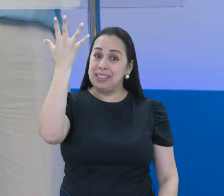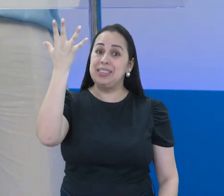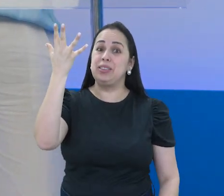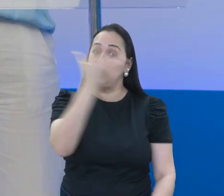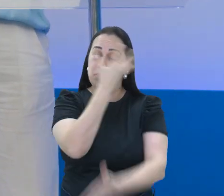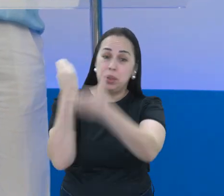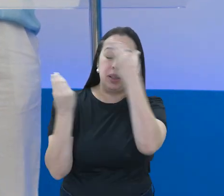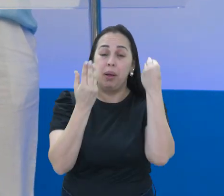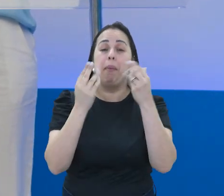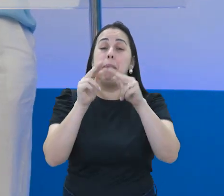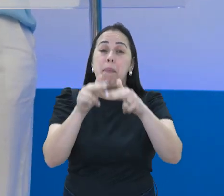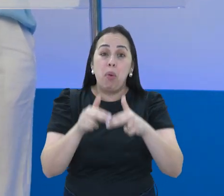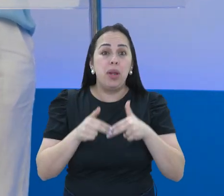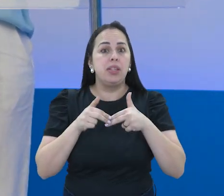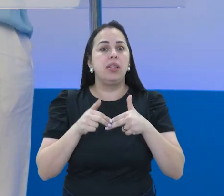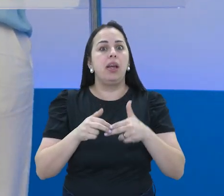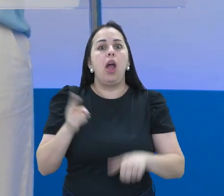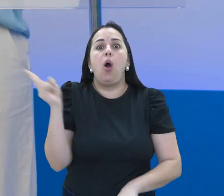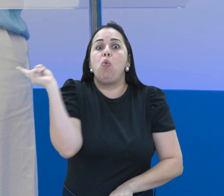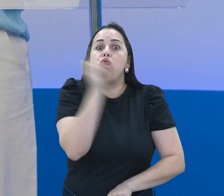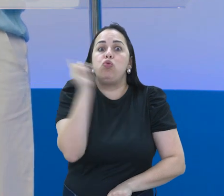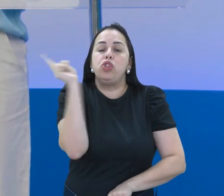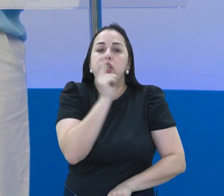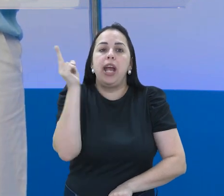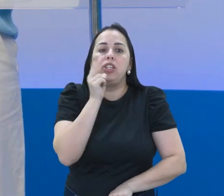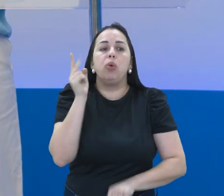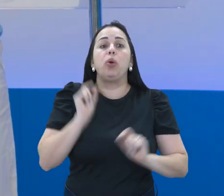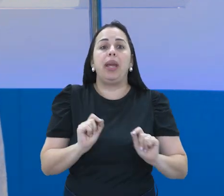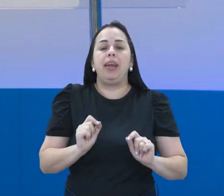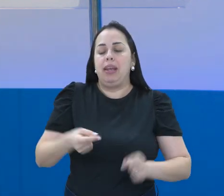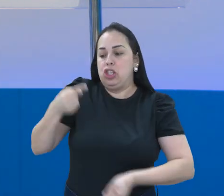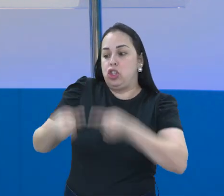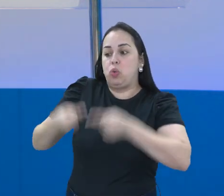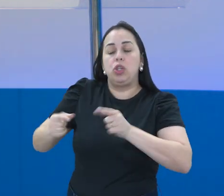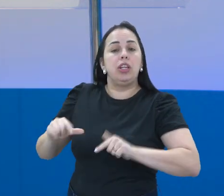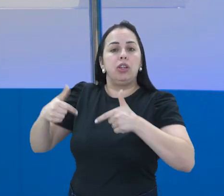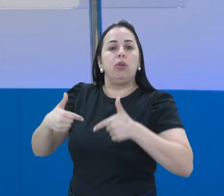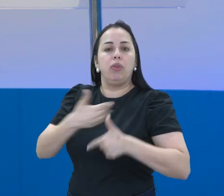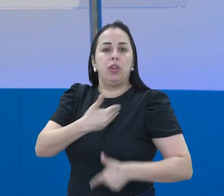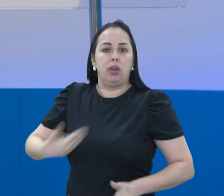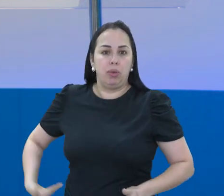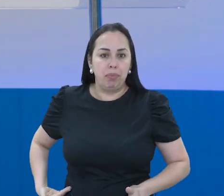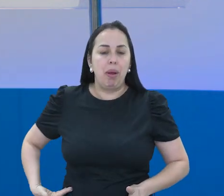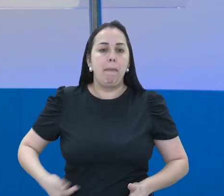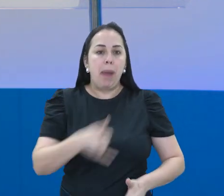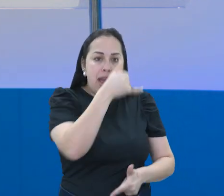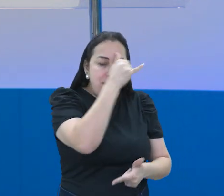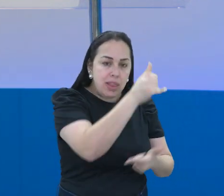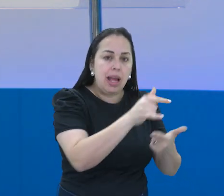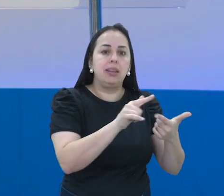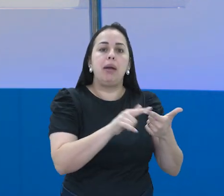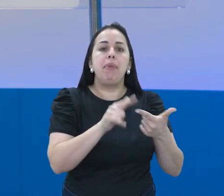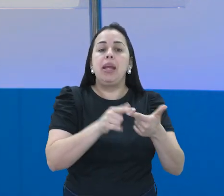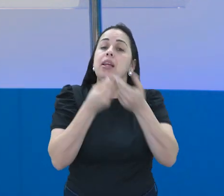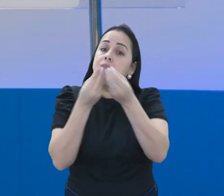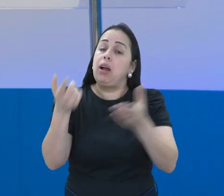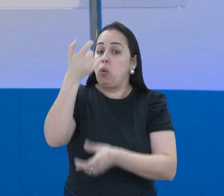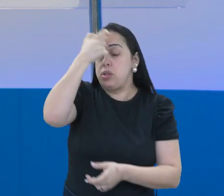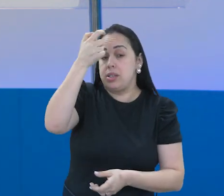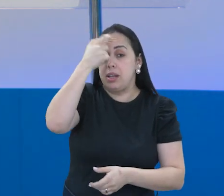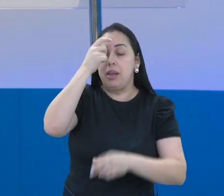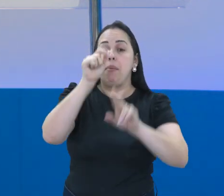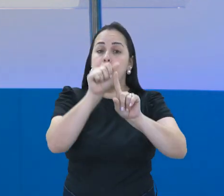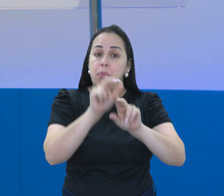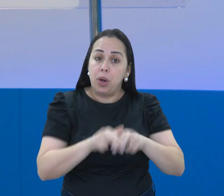incidência no mundo. Diante desse quadro, é urgente a discussão de políticas públicas de prevenção e